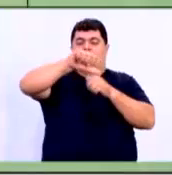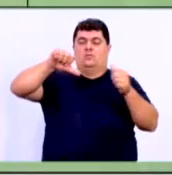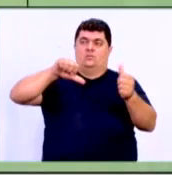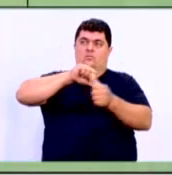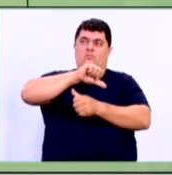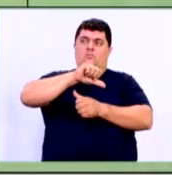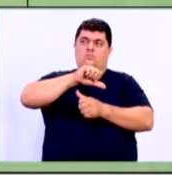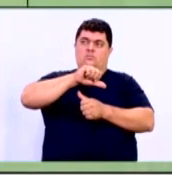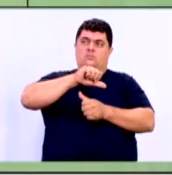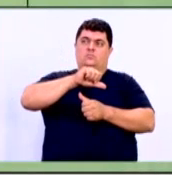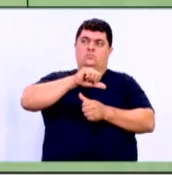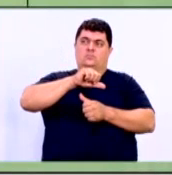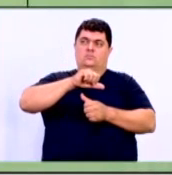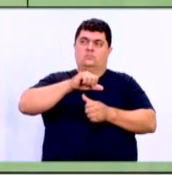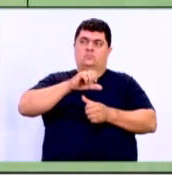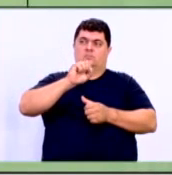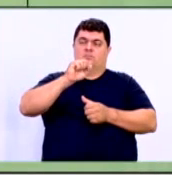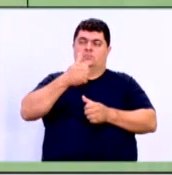que é igual